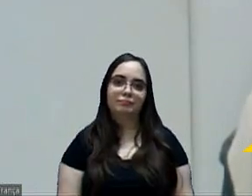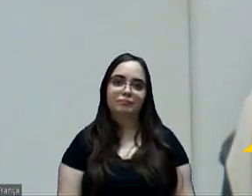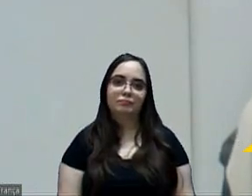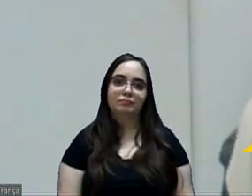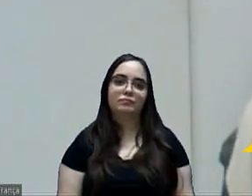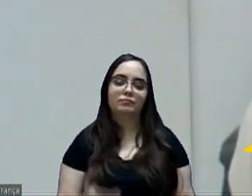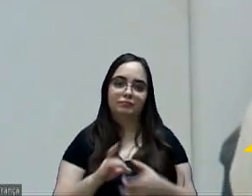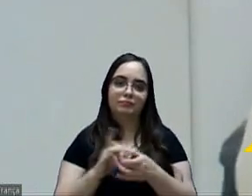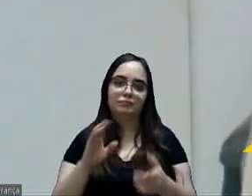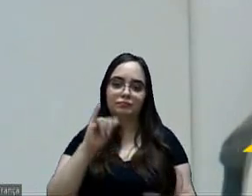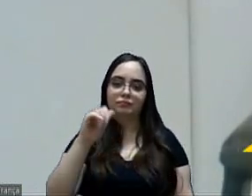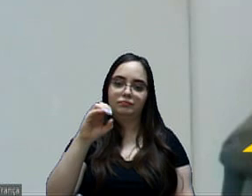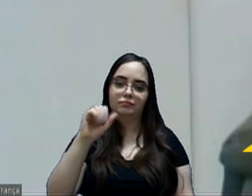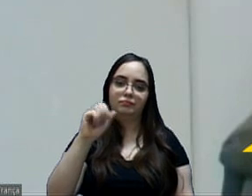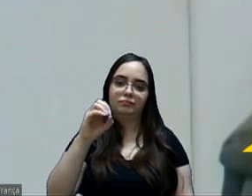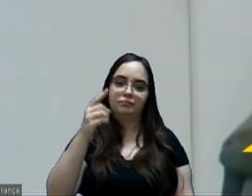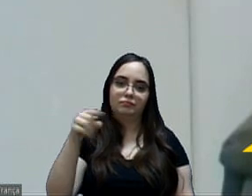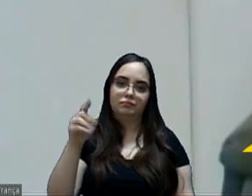Excelência tem uma parte.